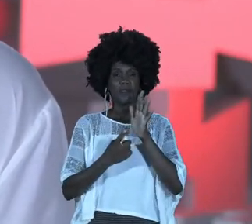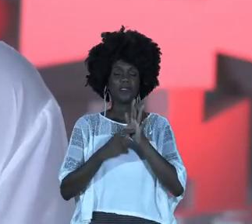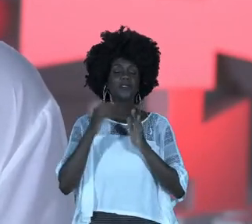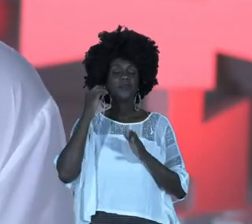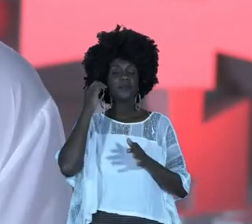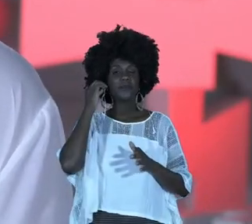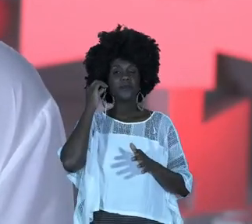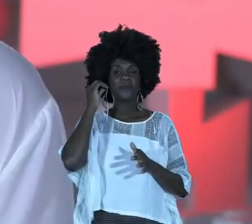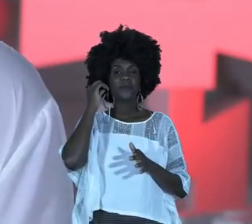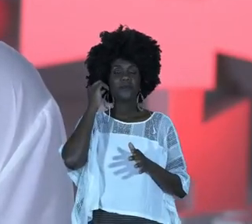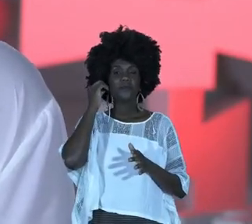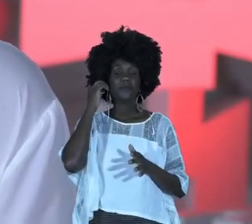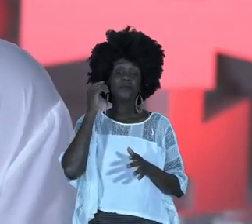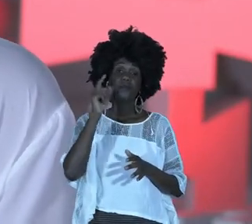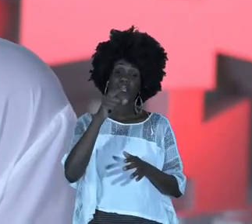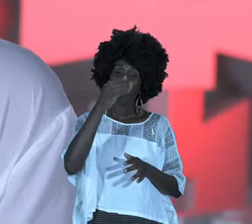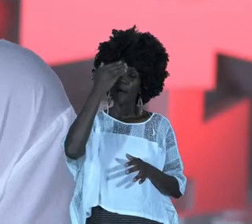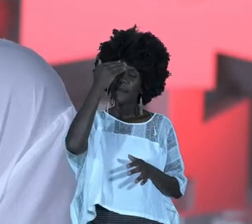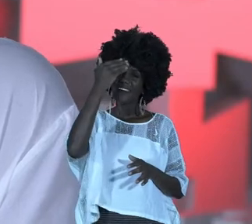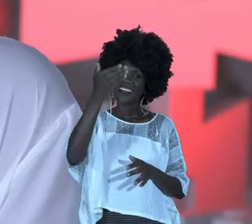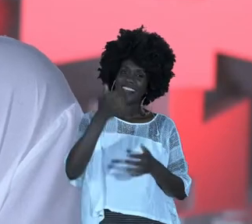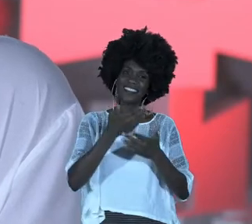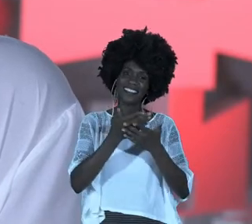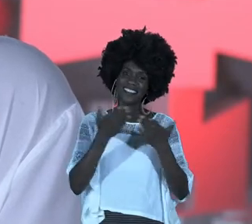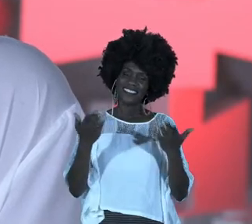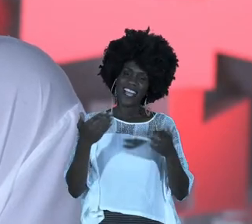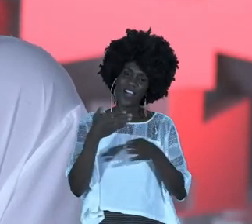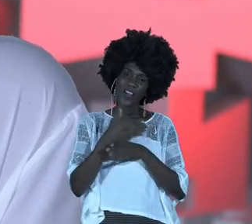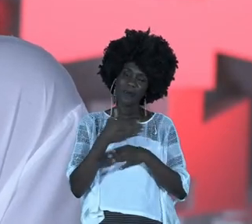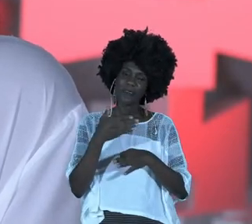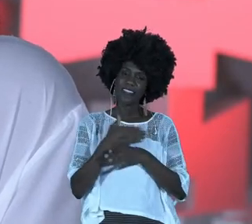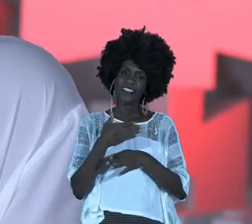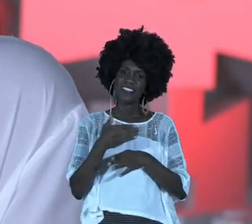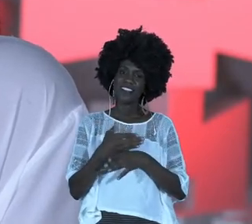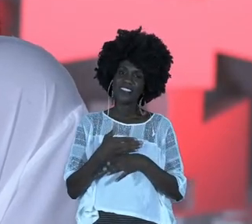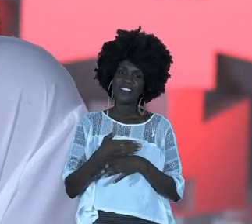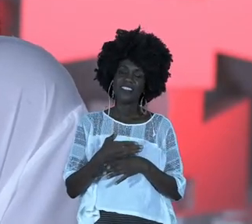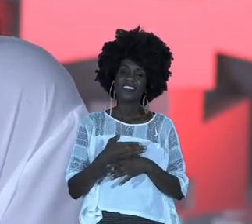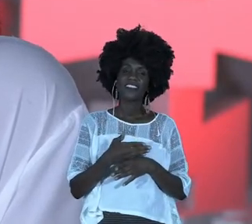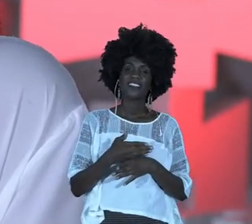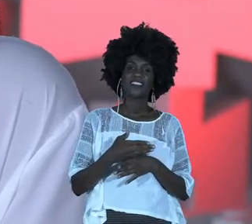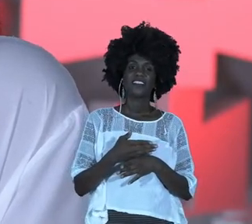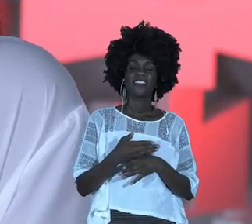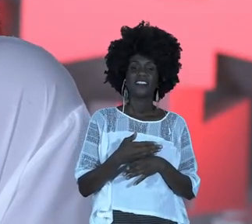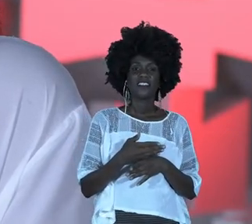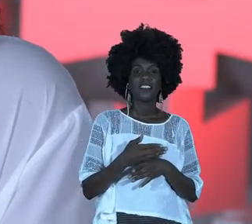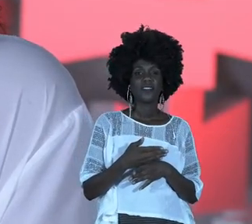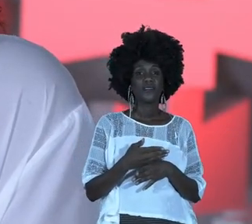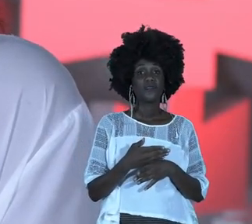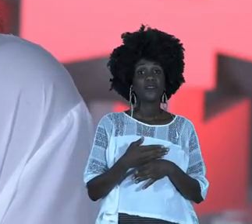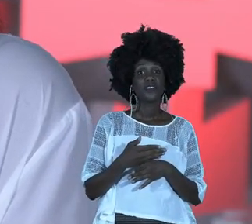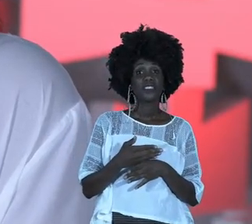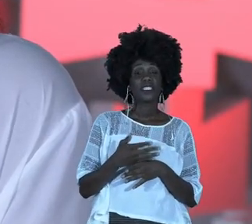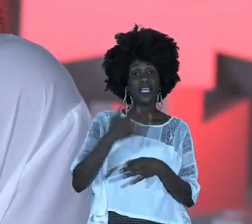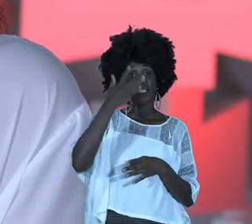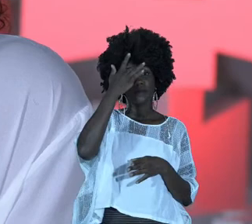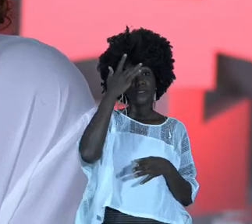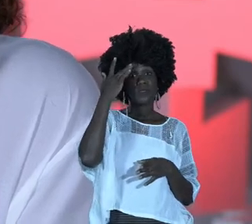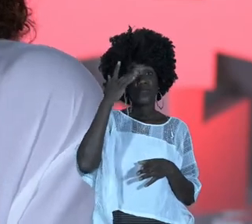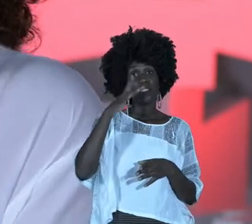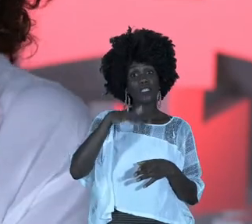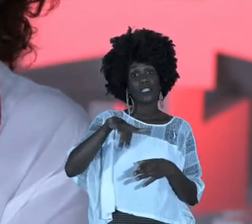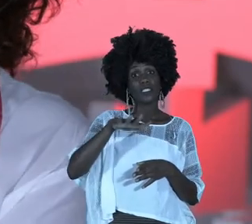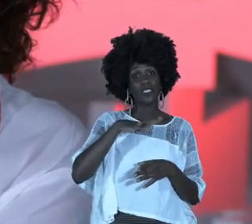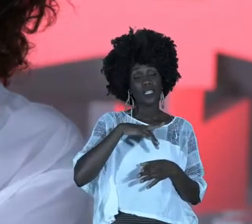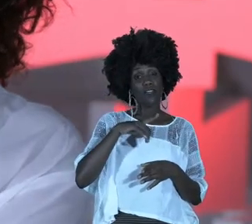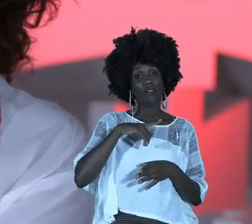E, assim, agradeço muito a colaboração desses companheiros que estavam na